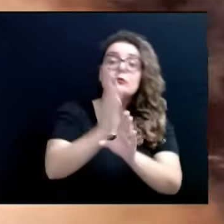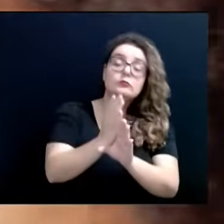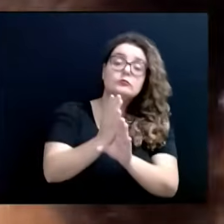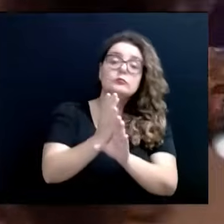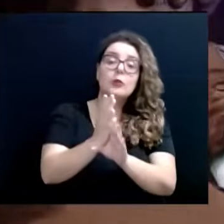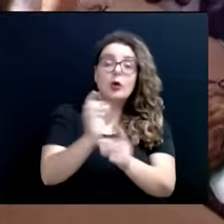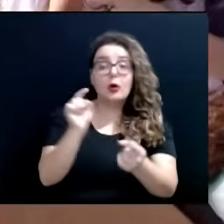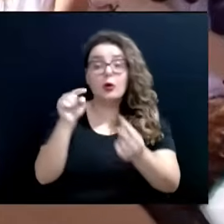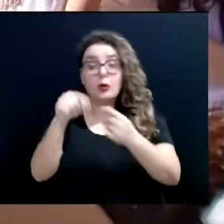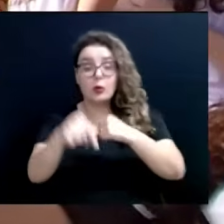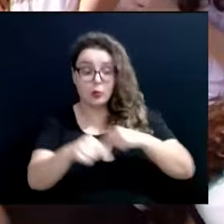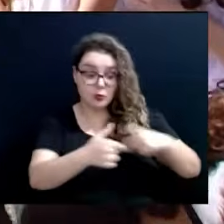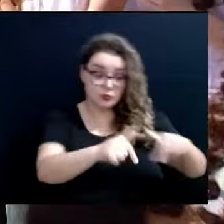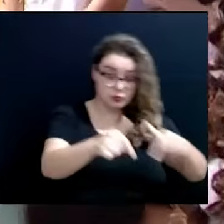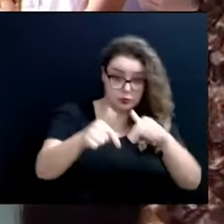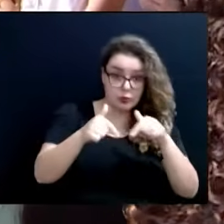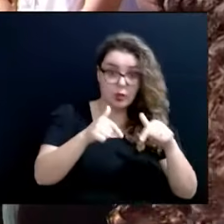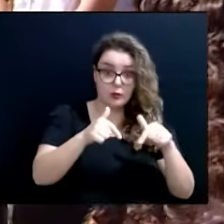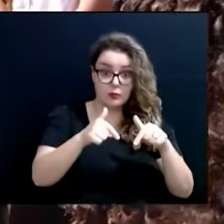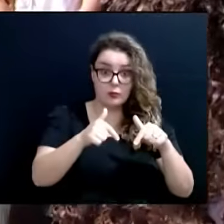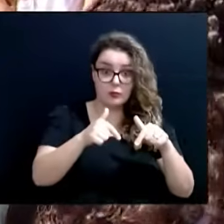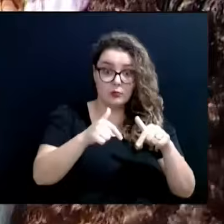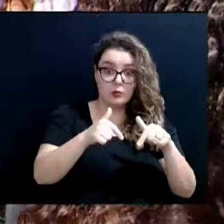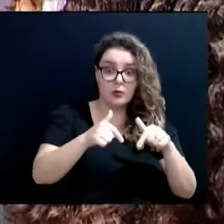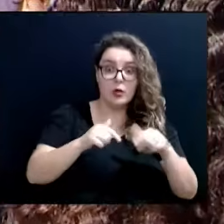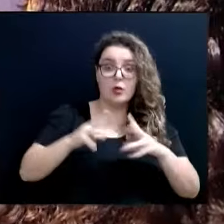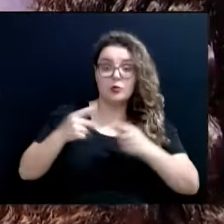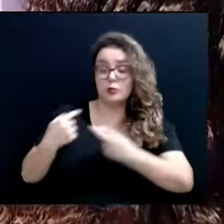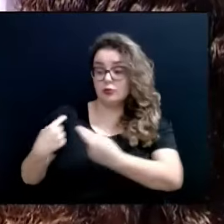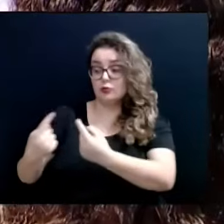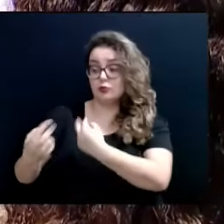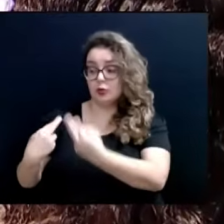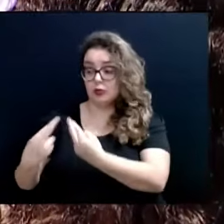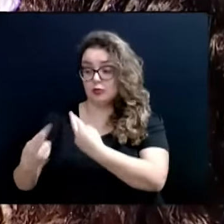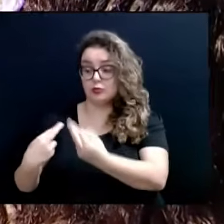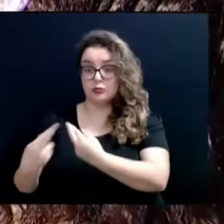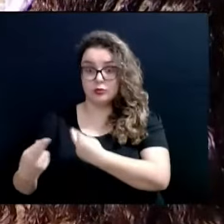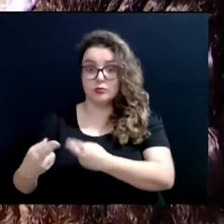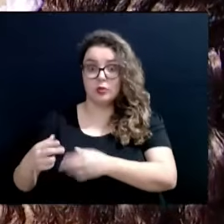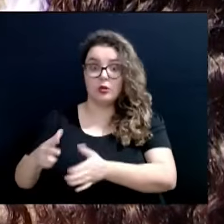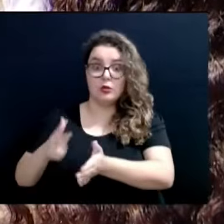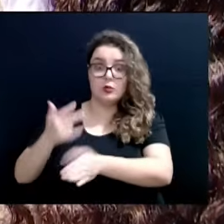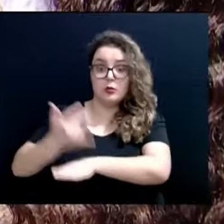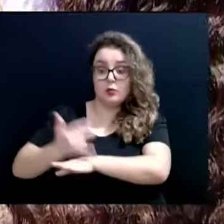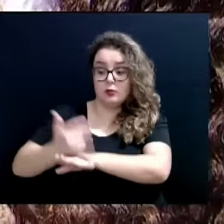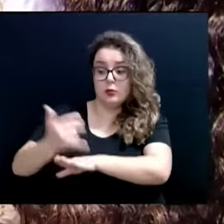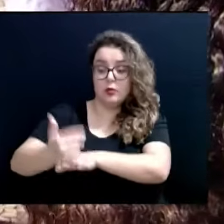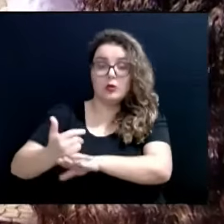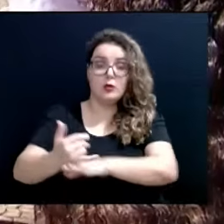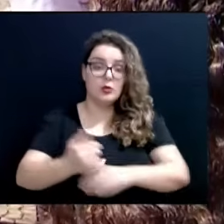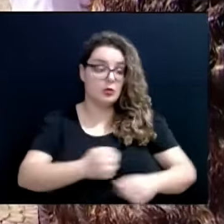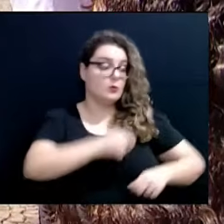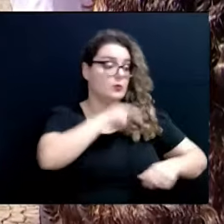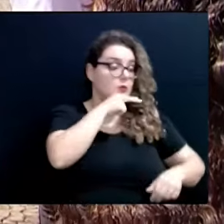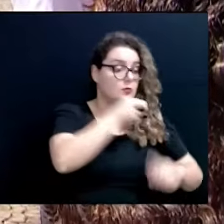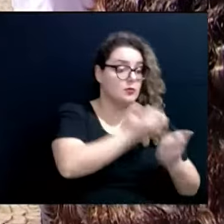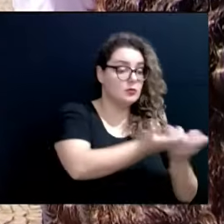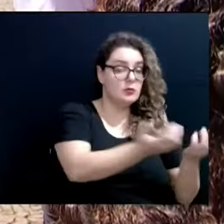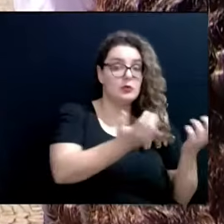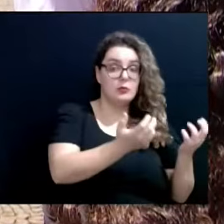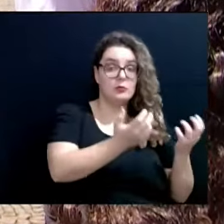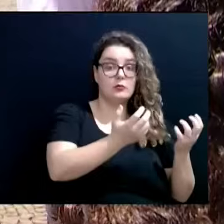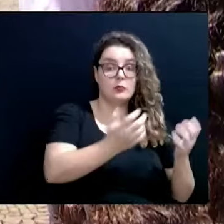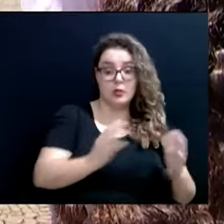trabalhadores, vinham da estrada de ferro, vinham dos canaviais, na igreja se encontravam